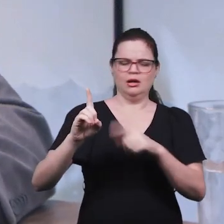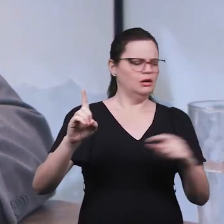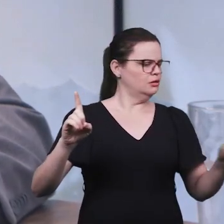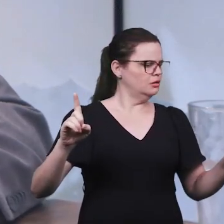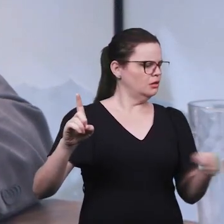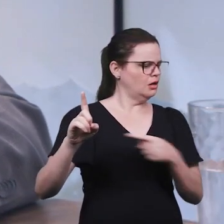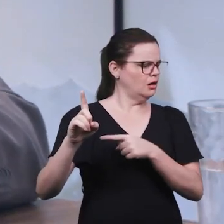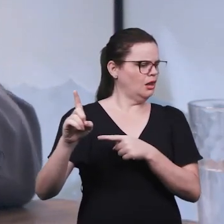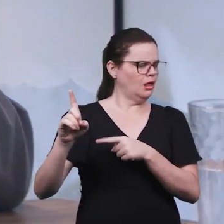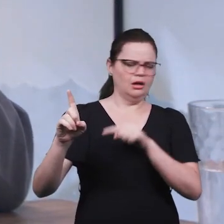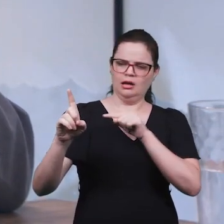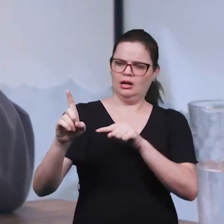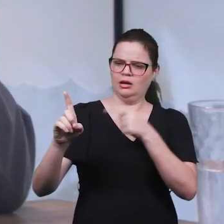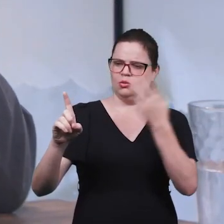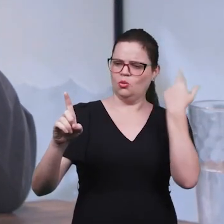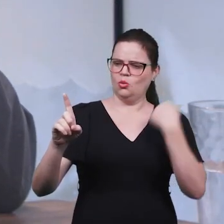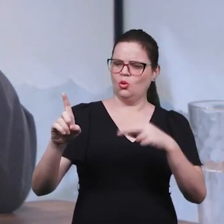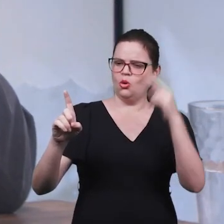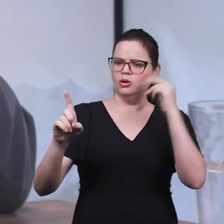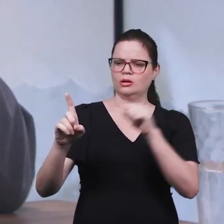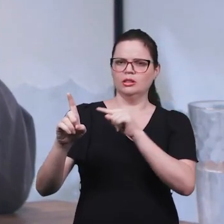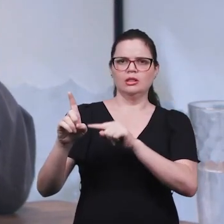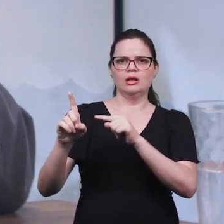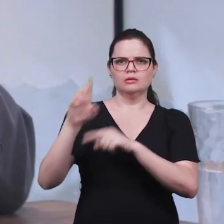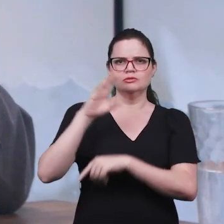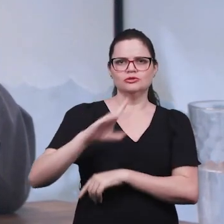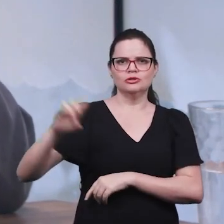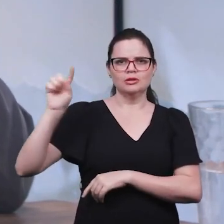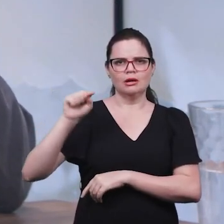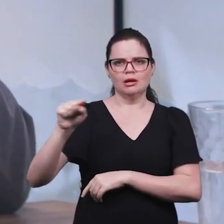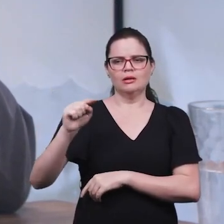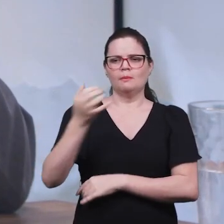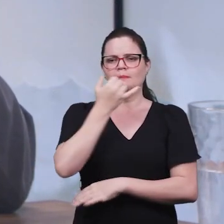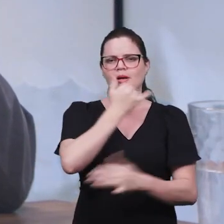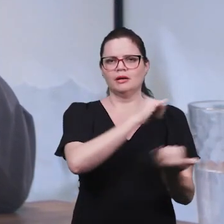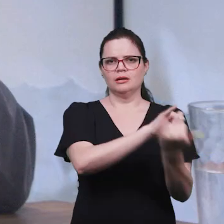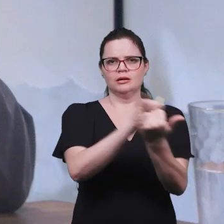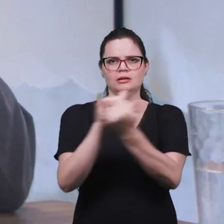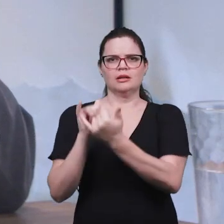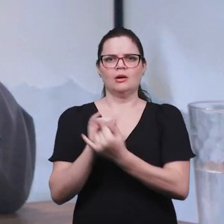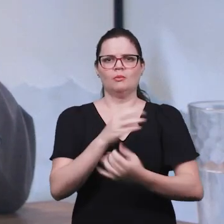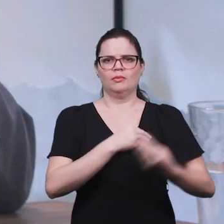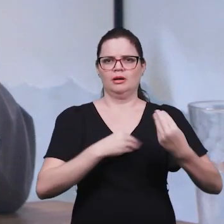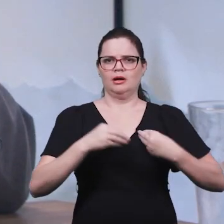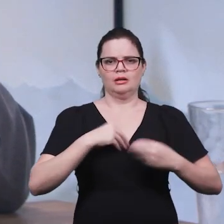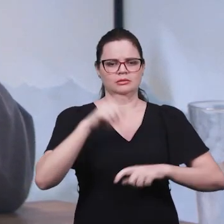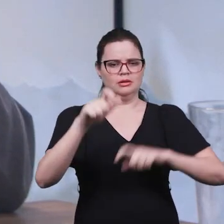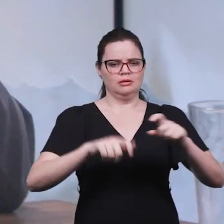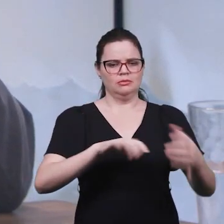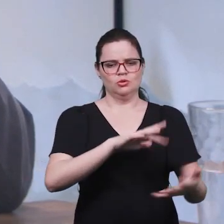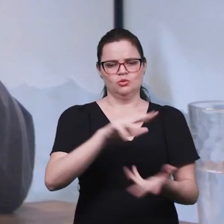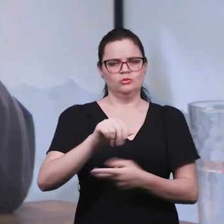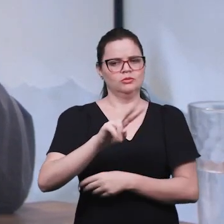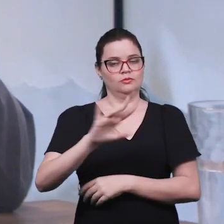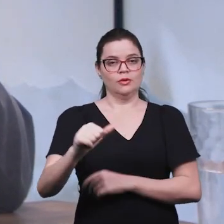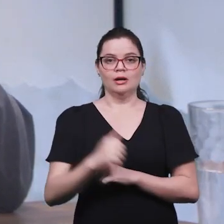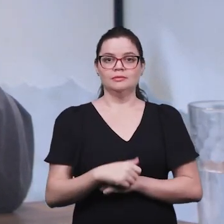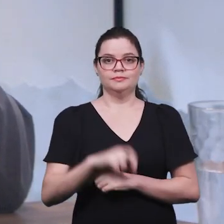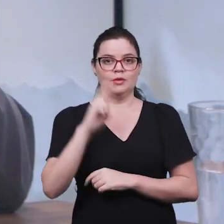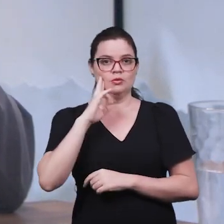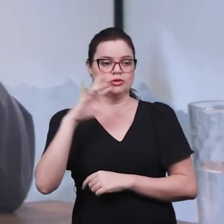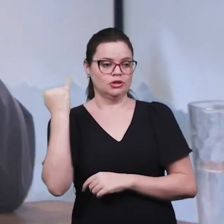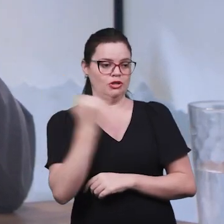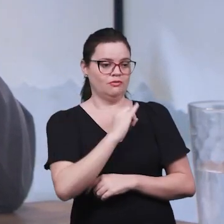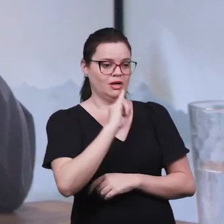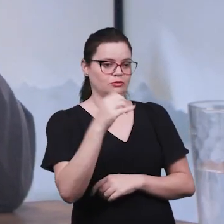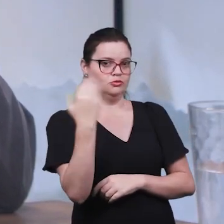revelação, ele disse, eis aí o Cordeiro de Deus que tira o pecado do mundo. E o Senhor já tinha falado com